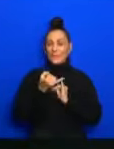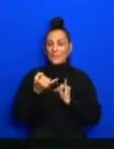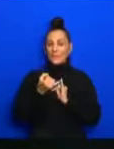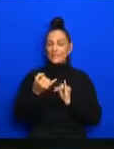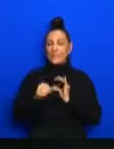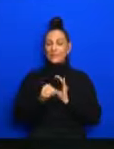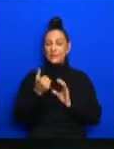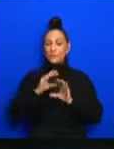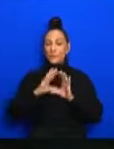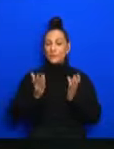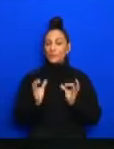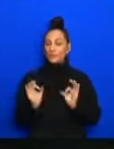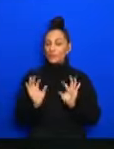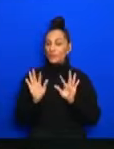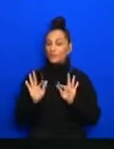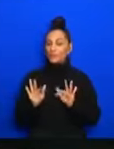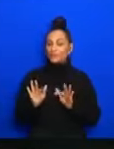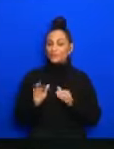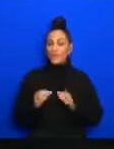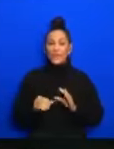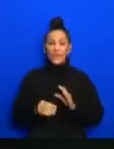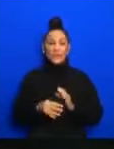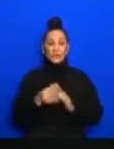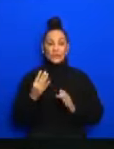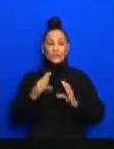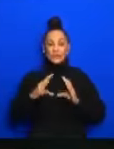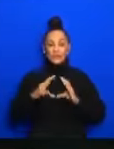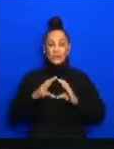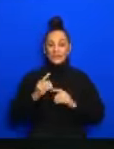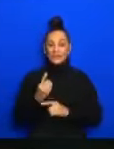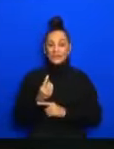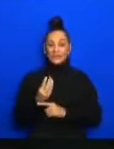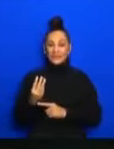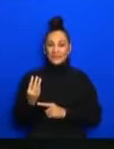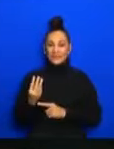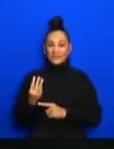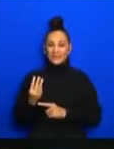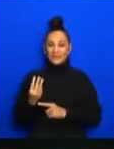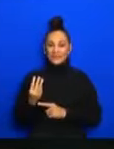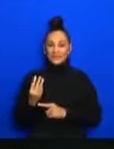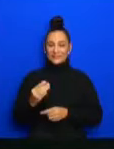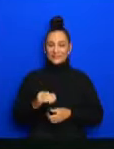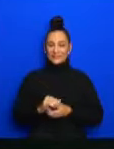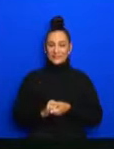Metade desse primeiro globo já foi. Temos a quarta bola. Número 13.